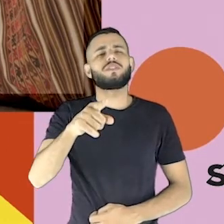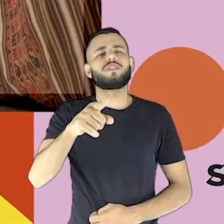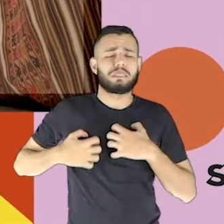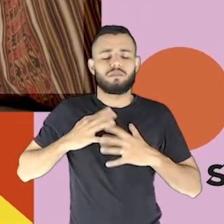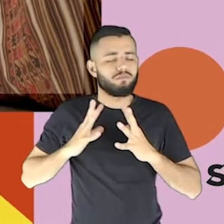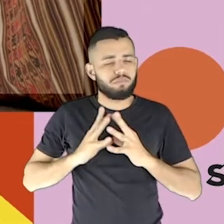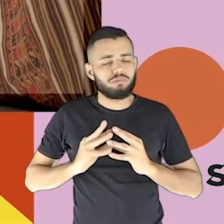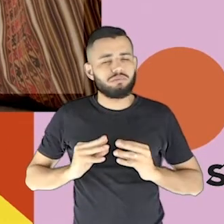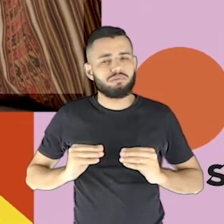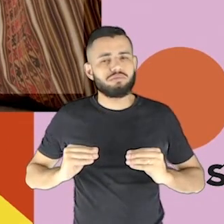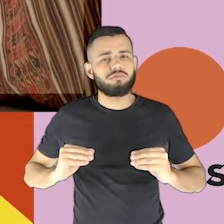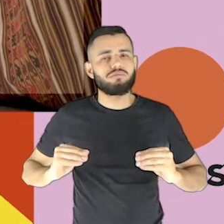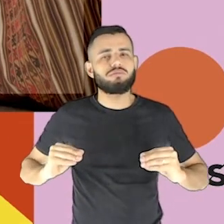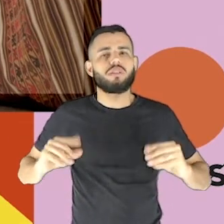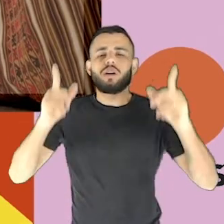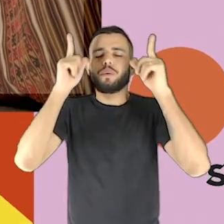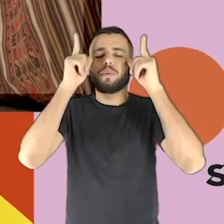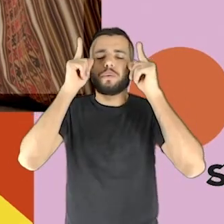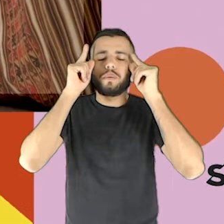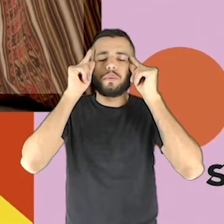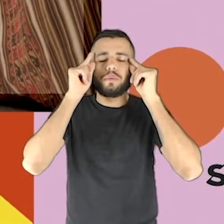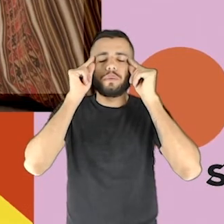cargas.